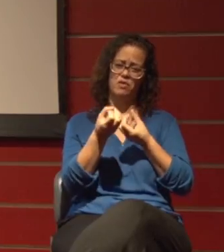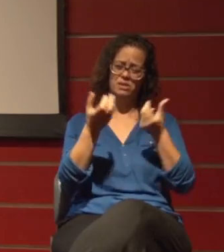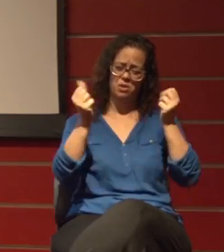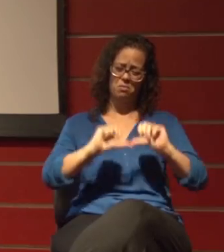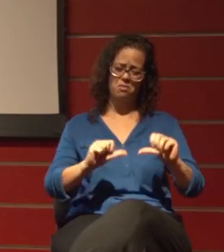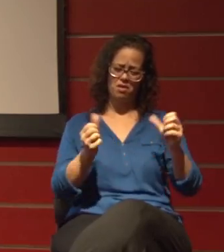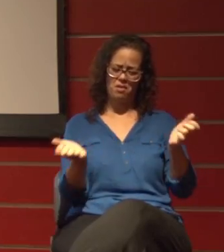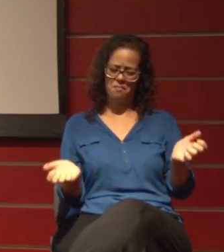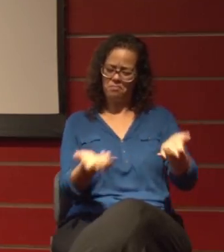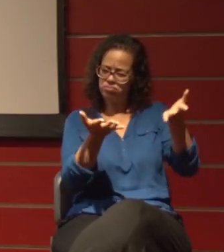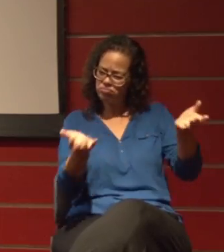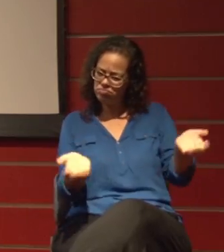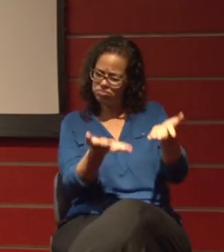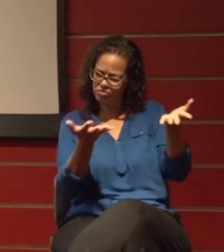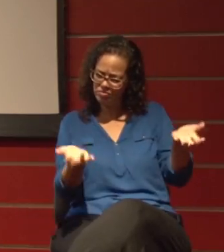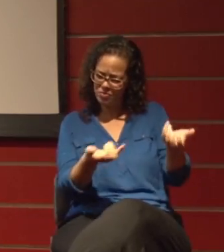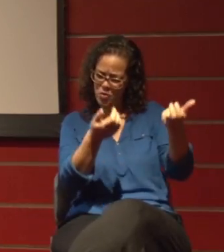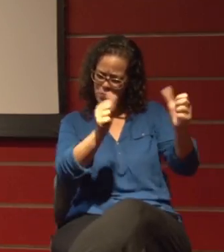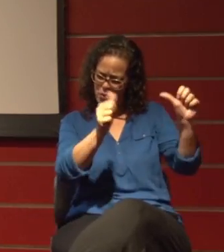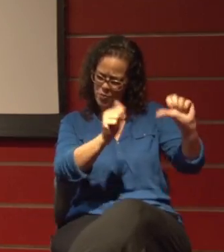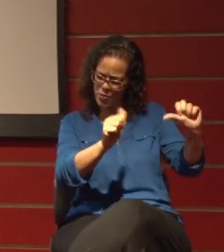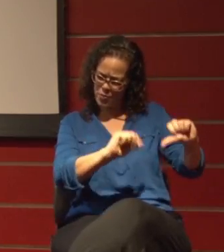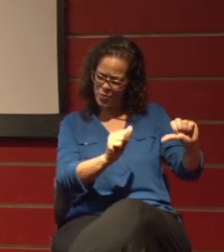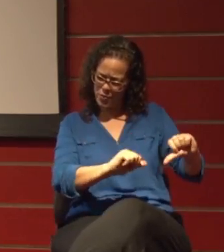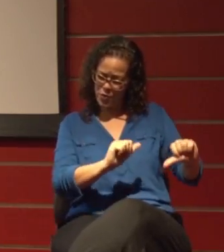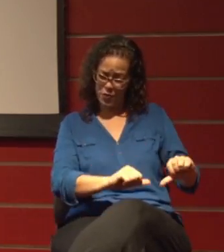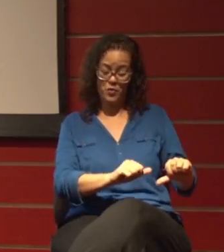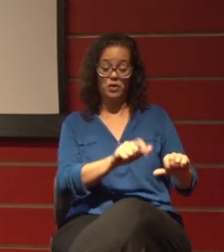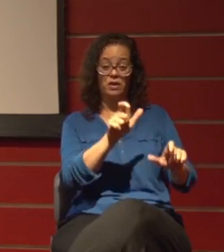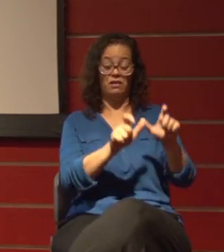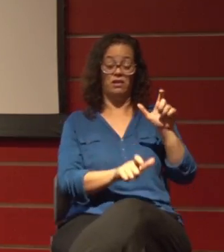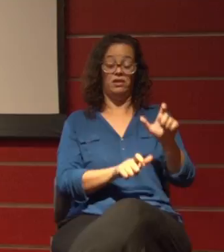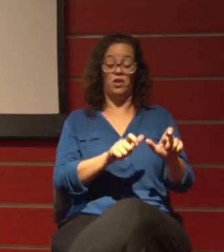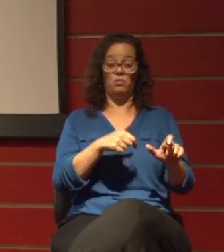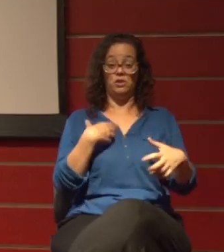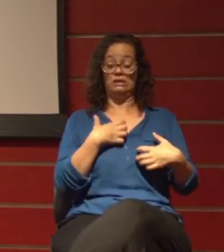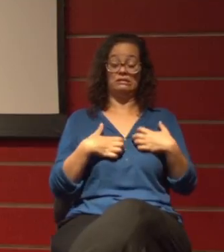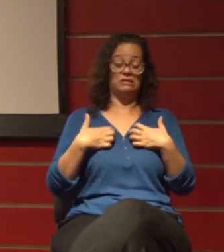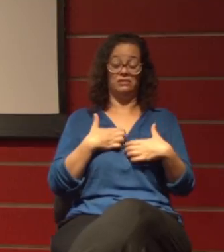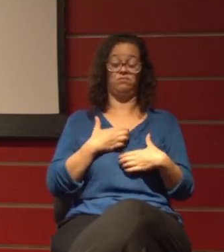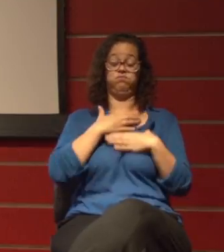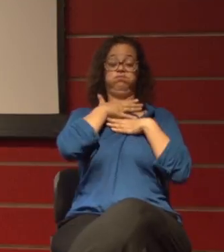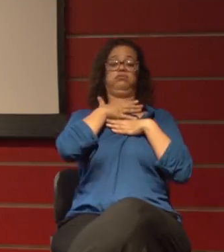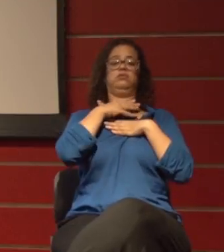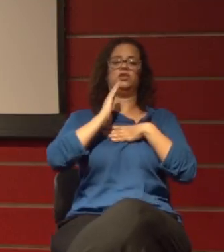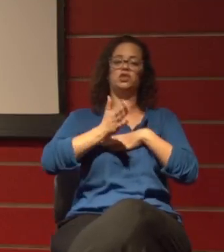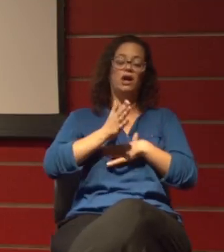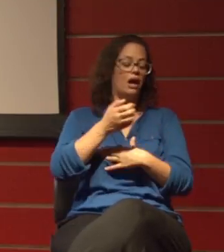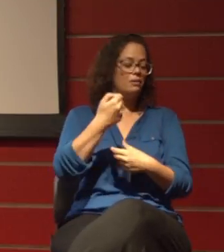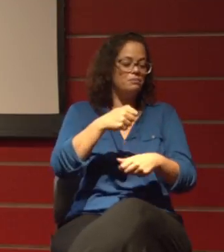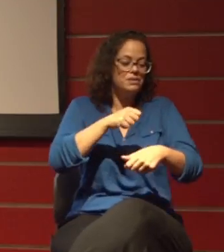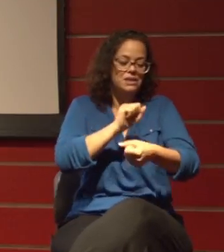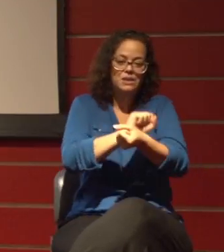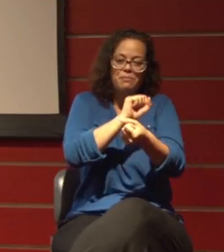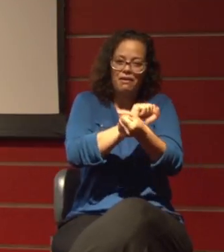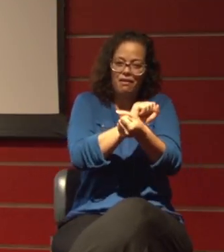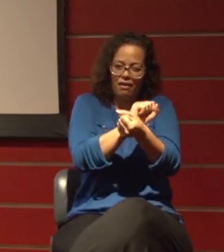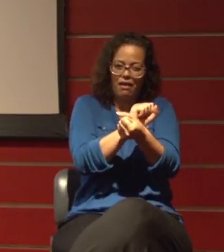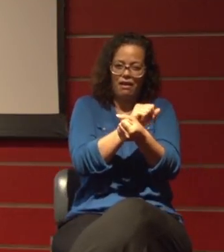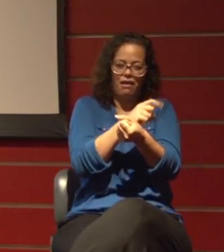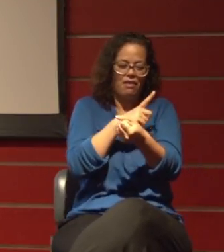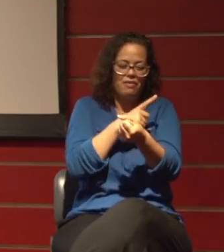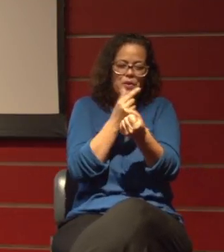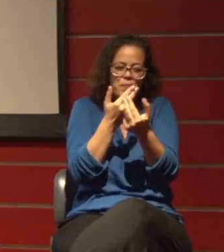na vida do personagem para encurralar hora que ele tá ali encurralado né você tem que deixar aquela única brechinha